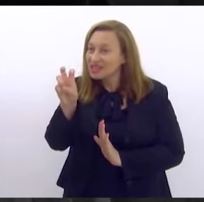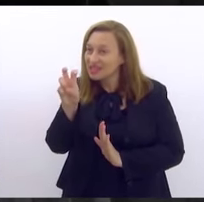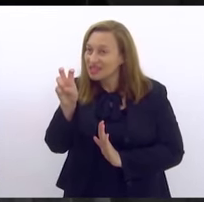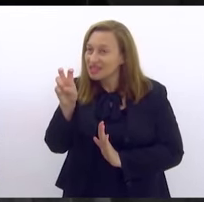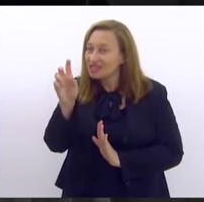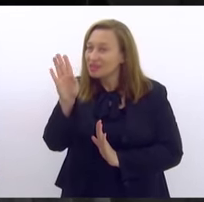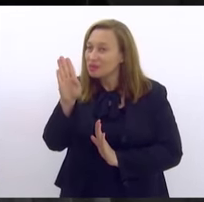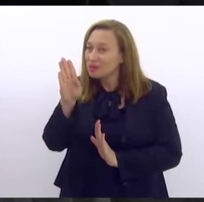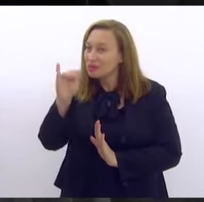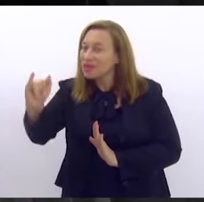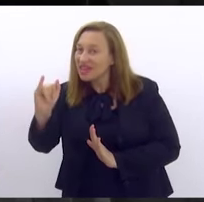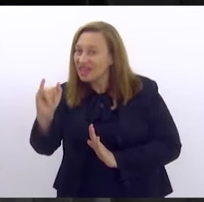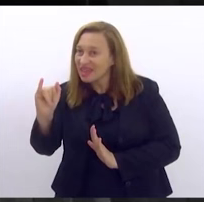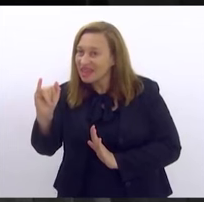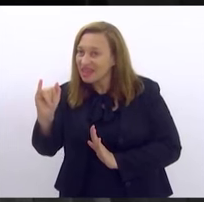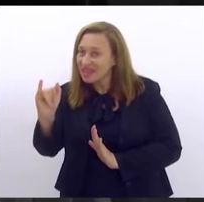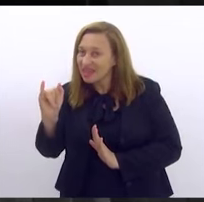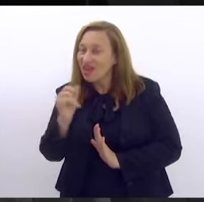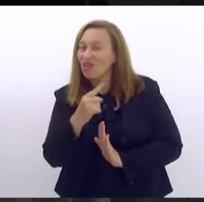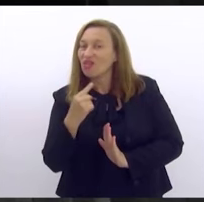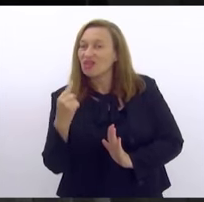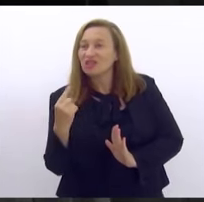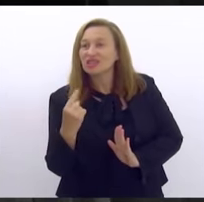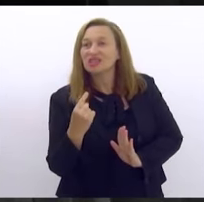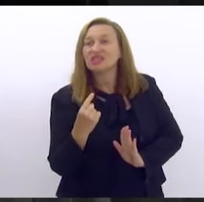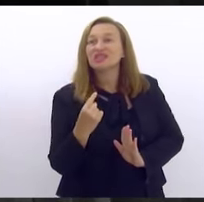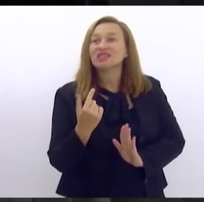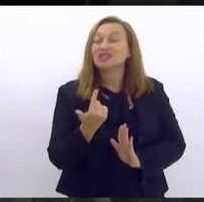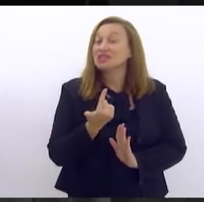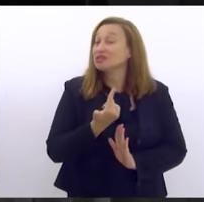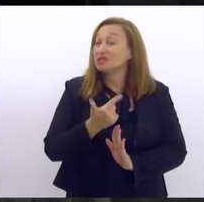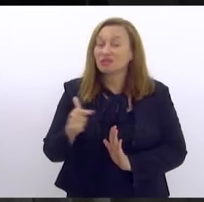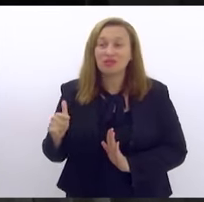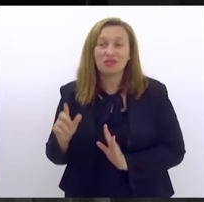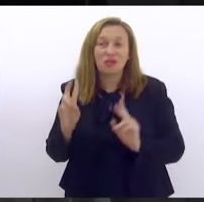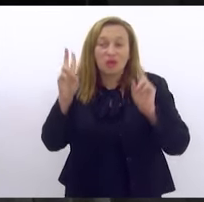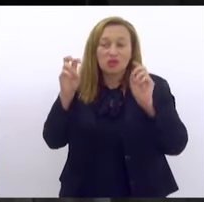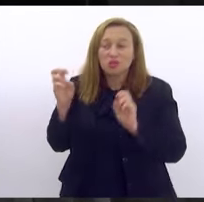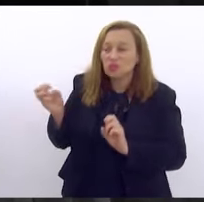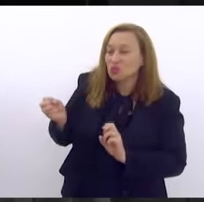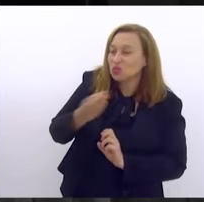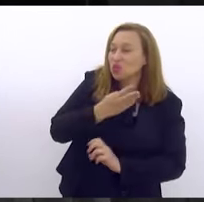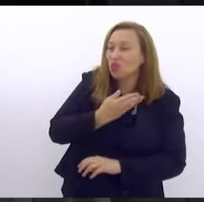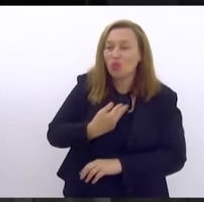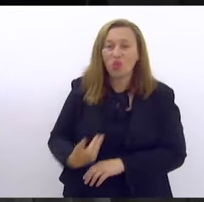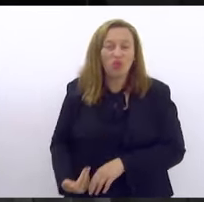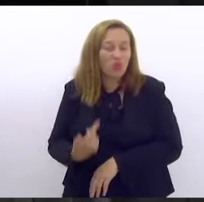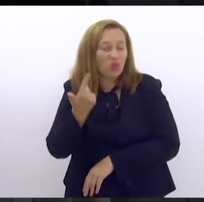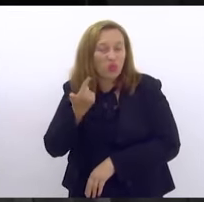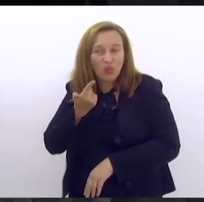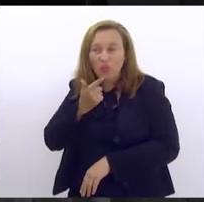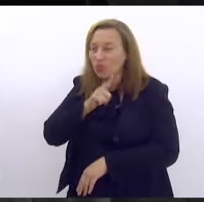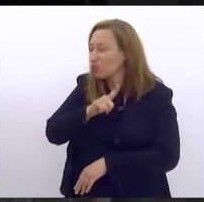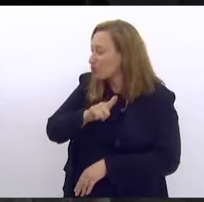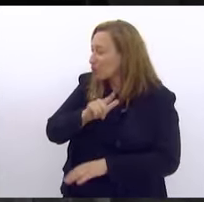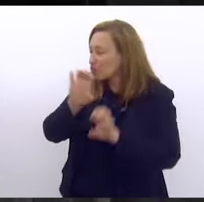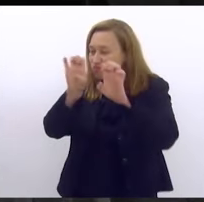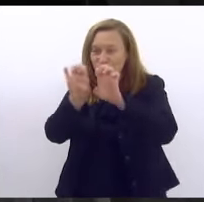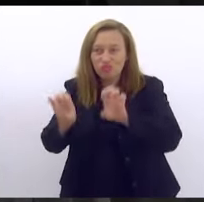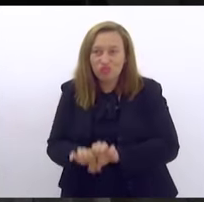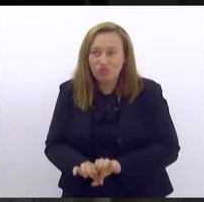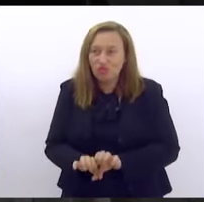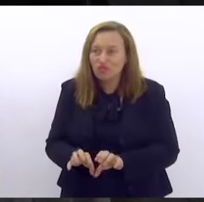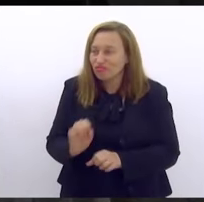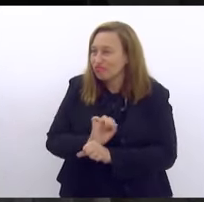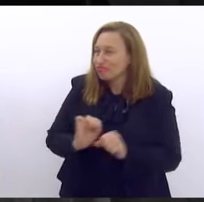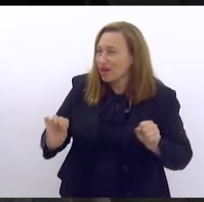8,5 bi. Nós, se não houver um fato novo, se o governo não conseguir reestruturar, porque não adianta